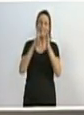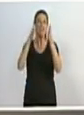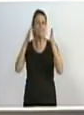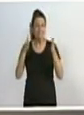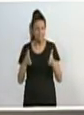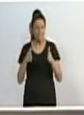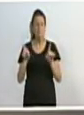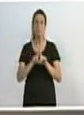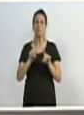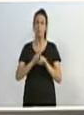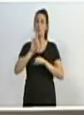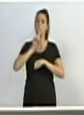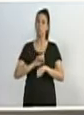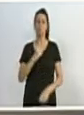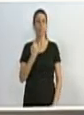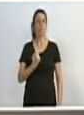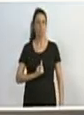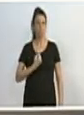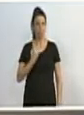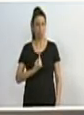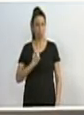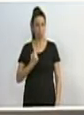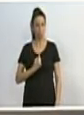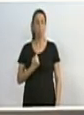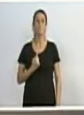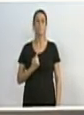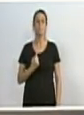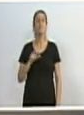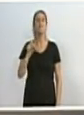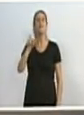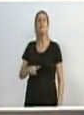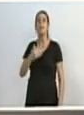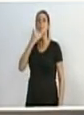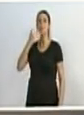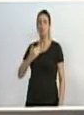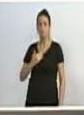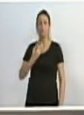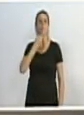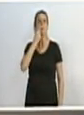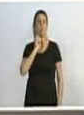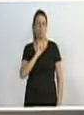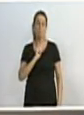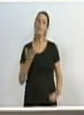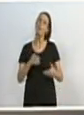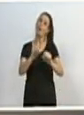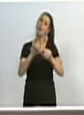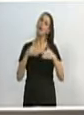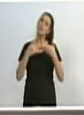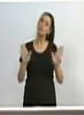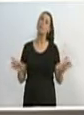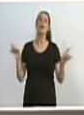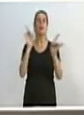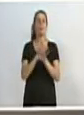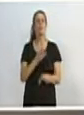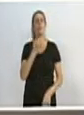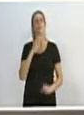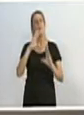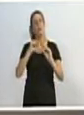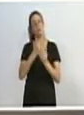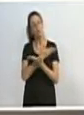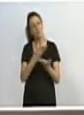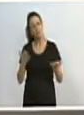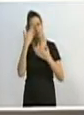essa em função do pleito e depois de tanta discussão, né, tanto esforço para isso, a gente chegar nesse entendimento com o